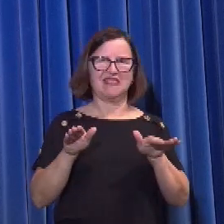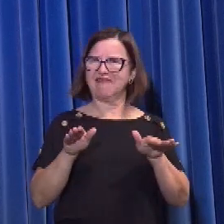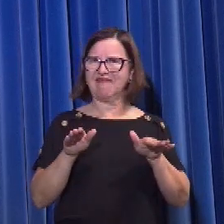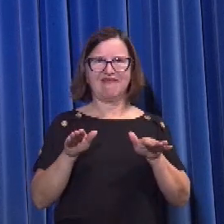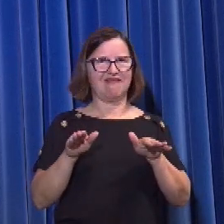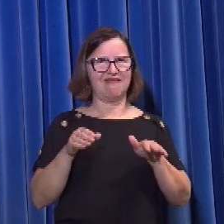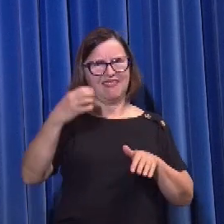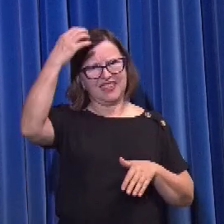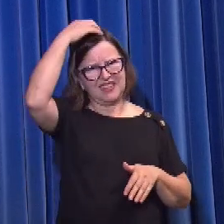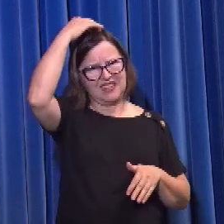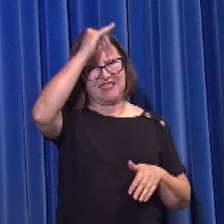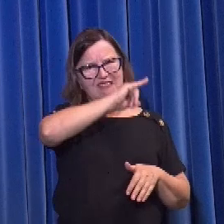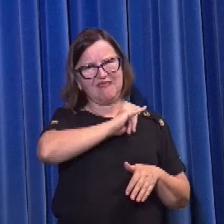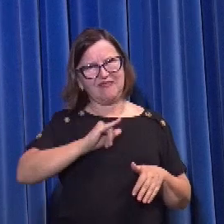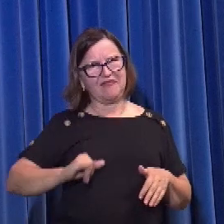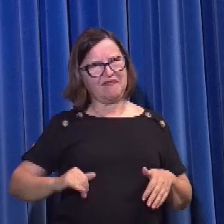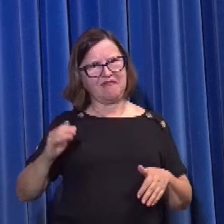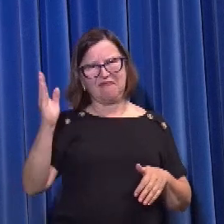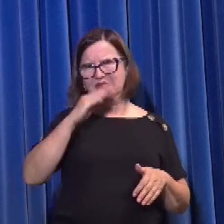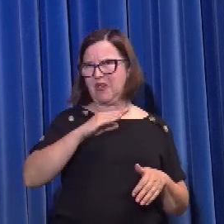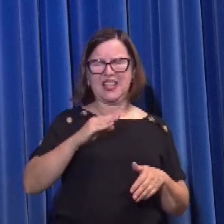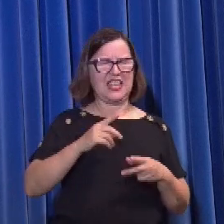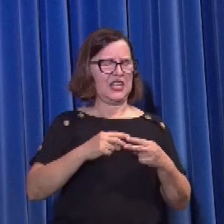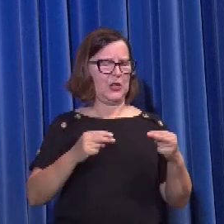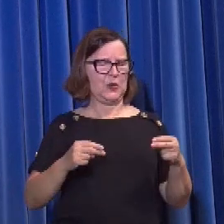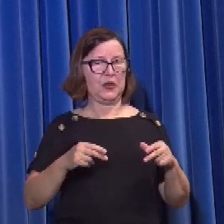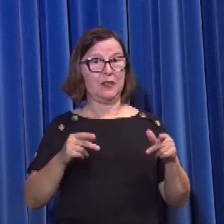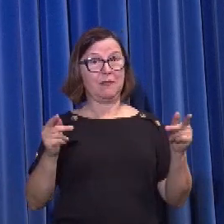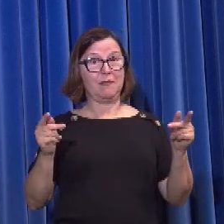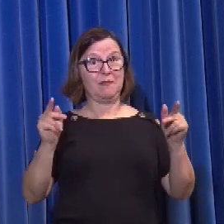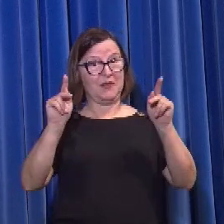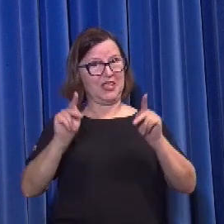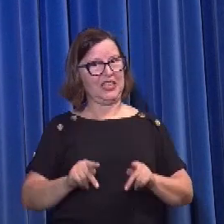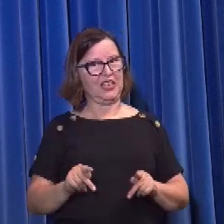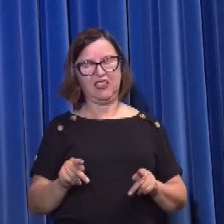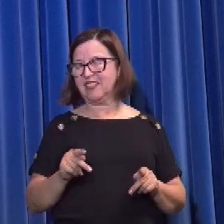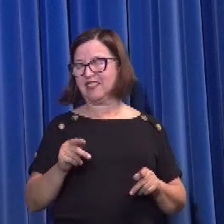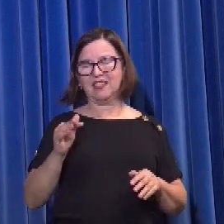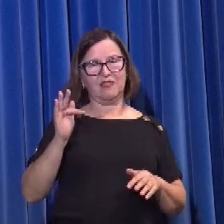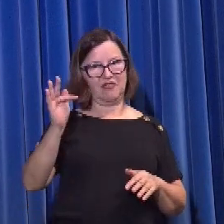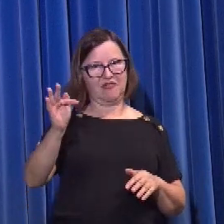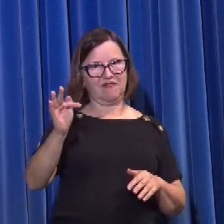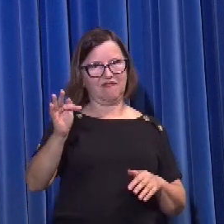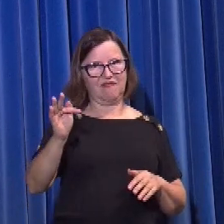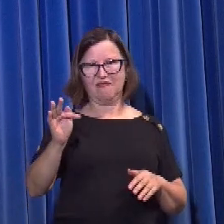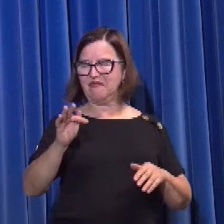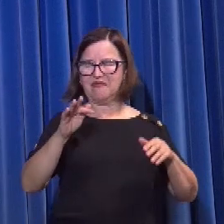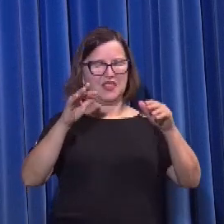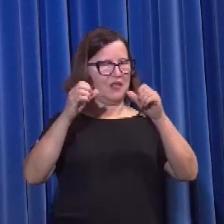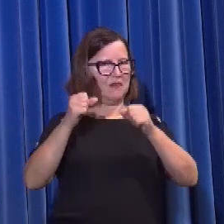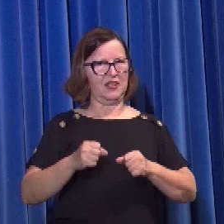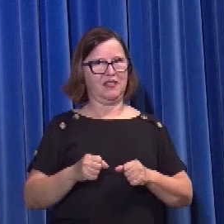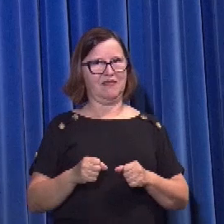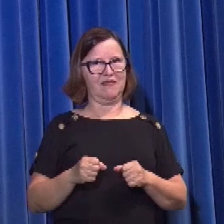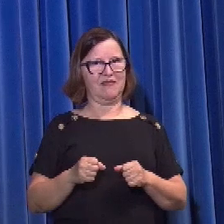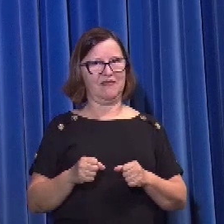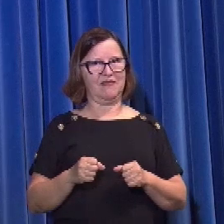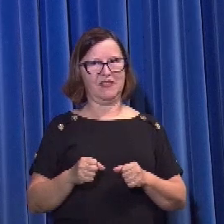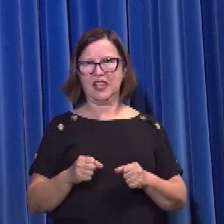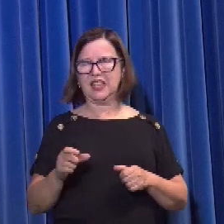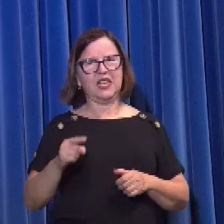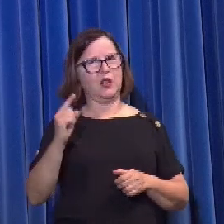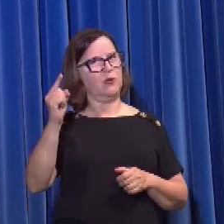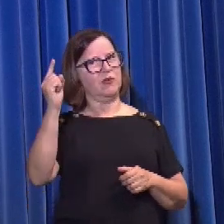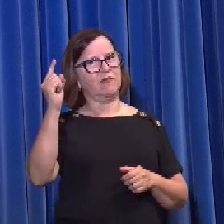nem os principados, nem as coisas do presente, nem do porvir, nem os poderes, nem a